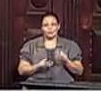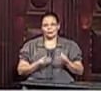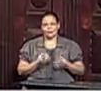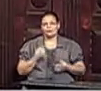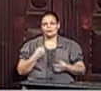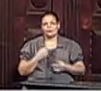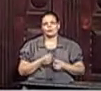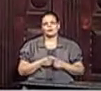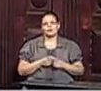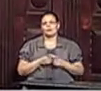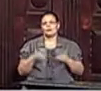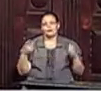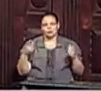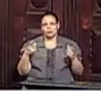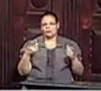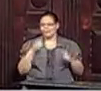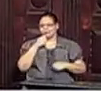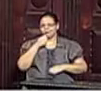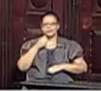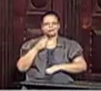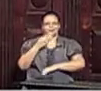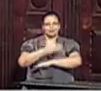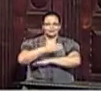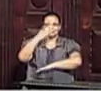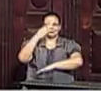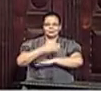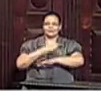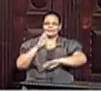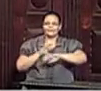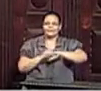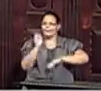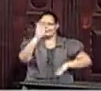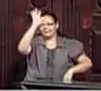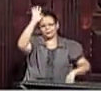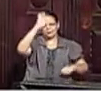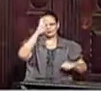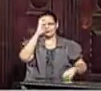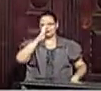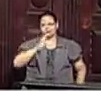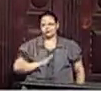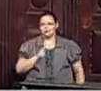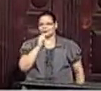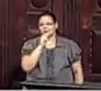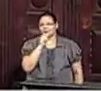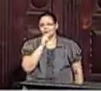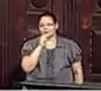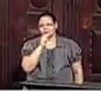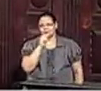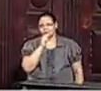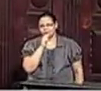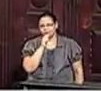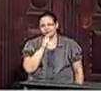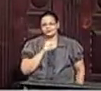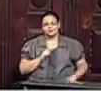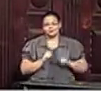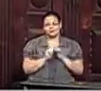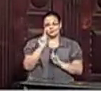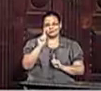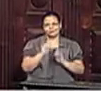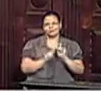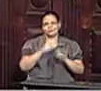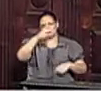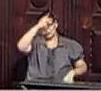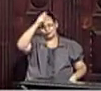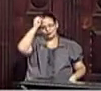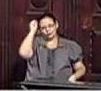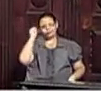os maiores pedágios do Brasil sem ou em vez de realizar uma licitação pública, que